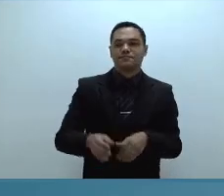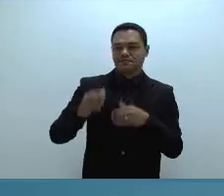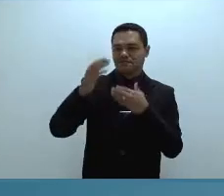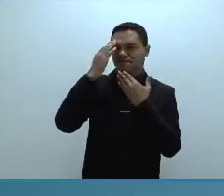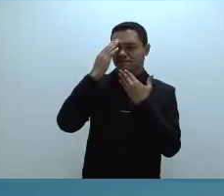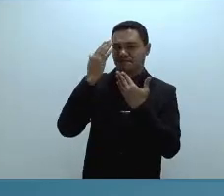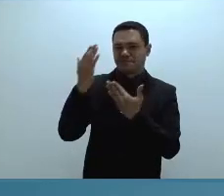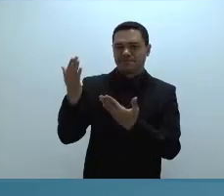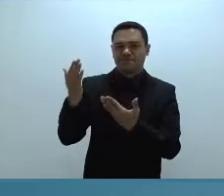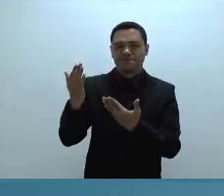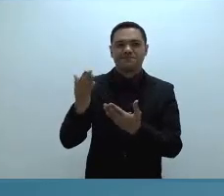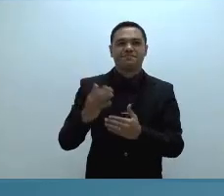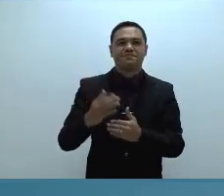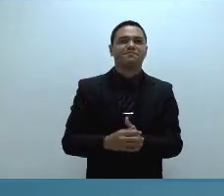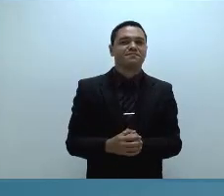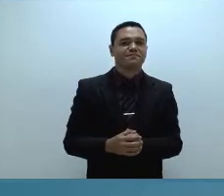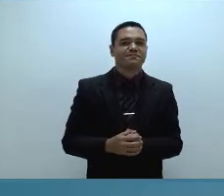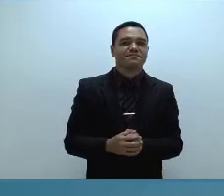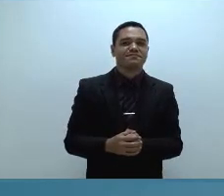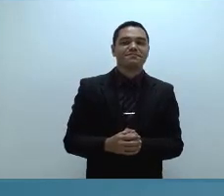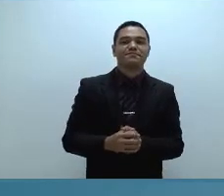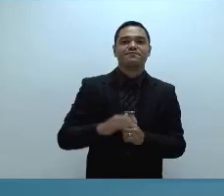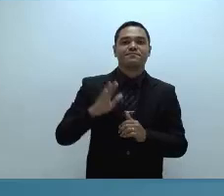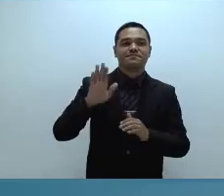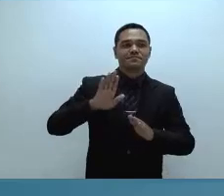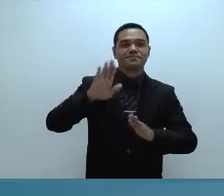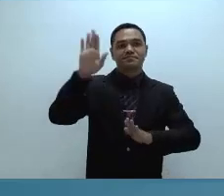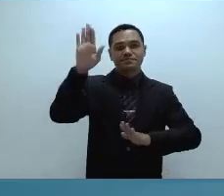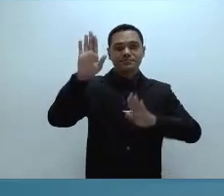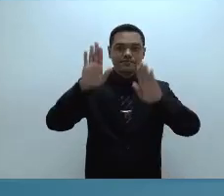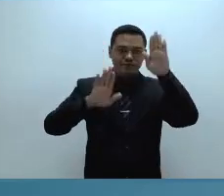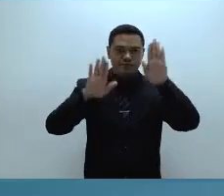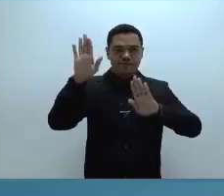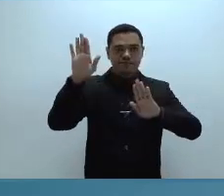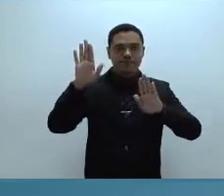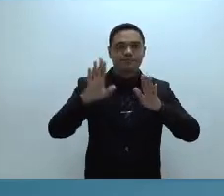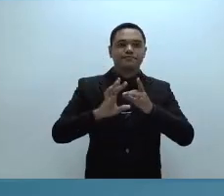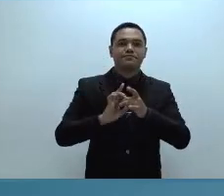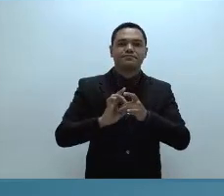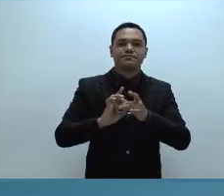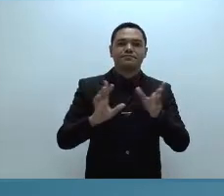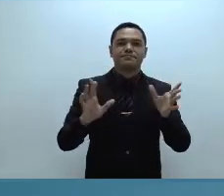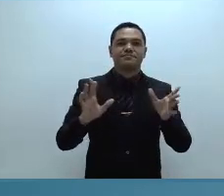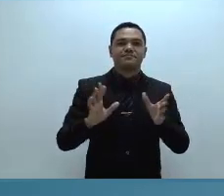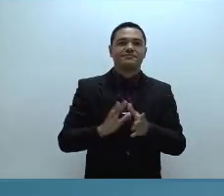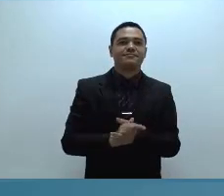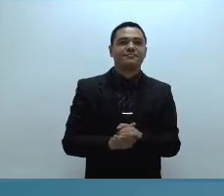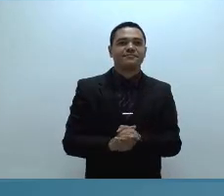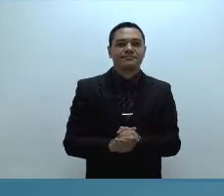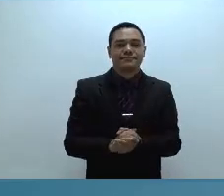Obrigado, desembargadora Elvina. A palavra continua facultada.